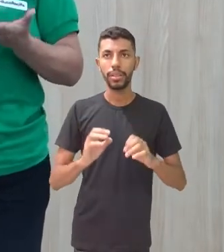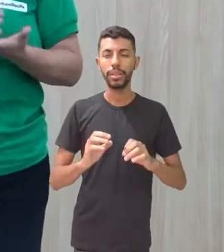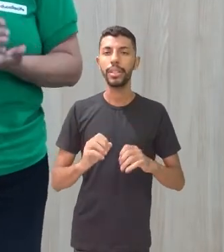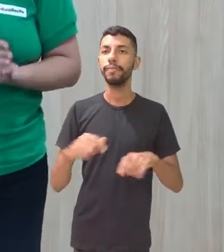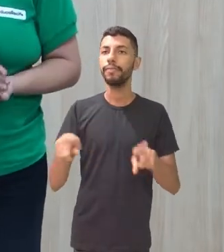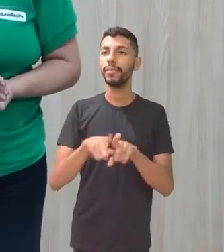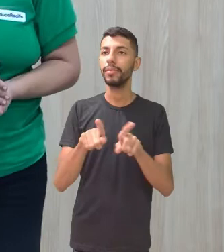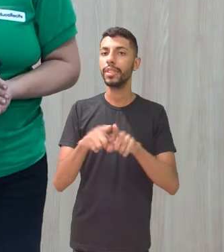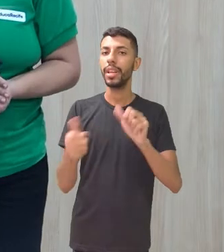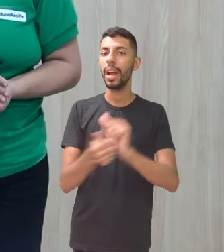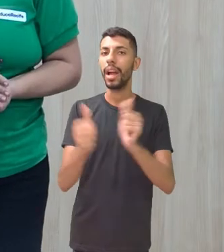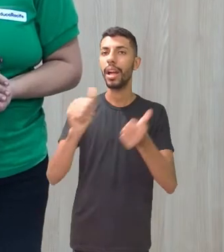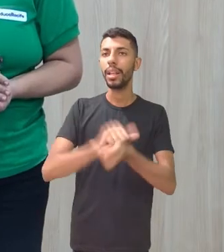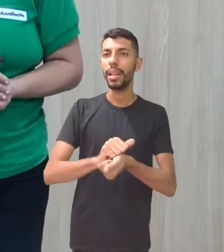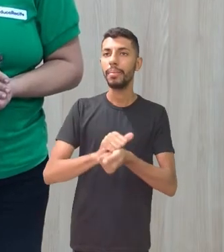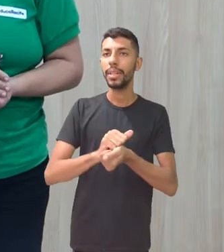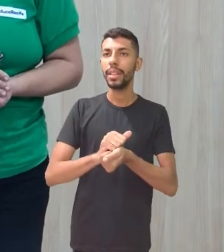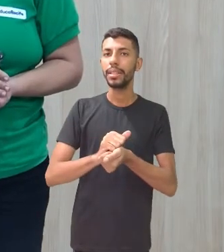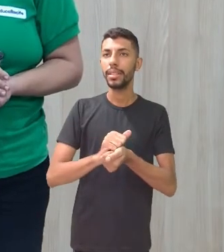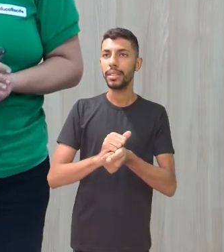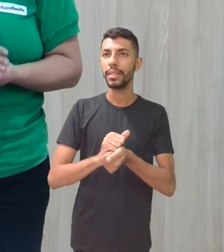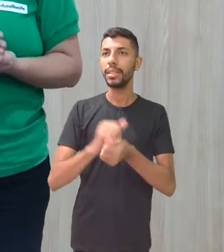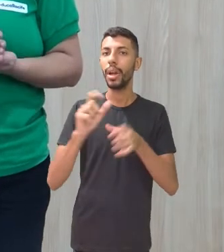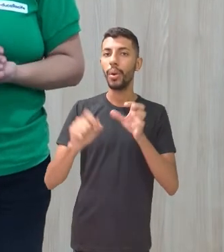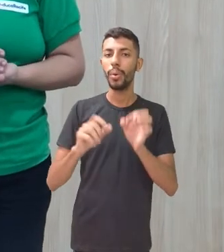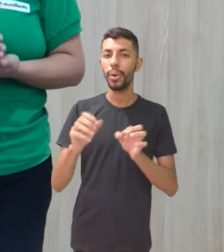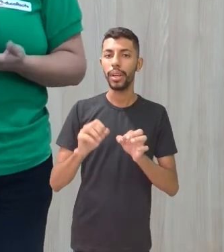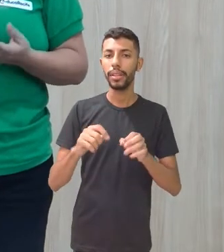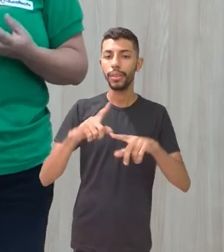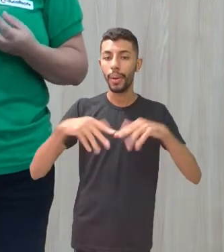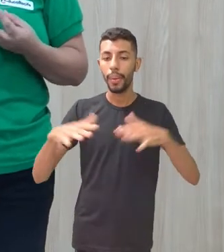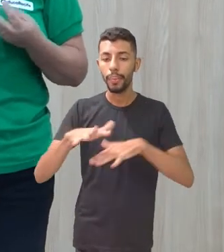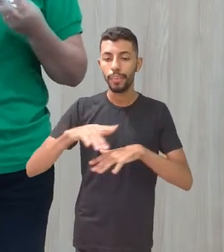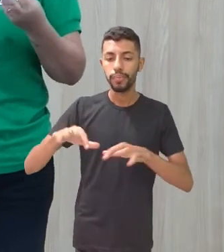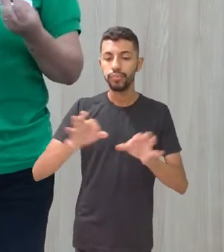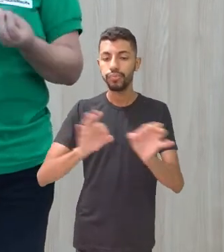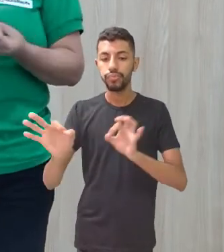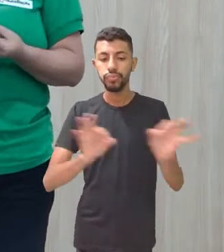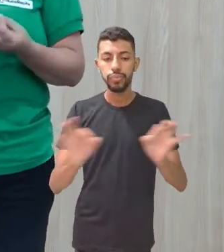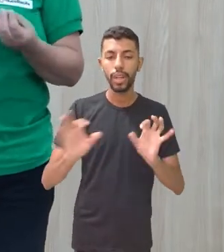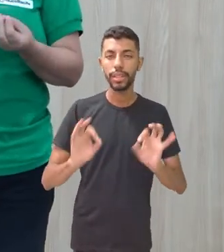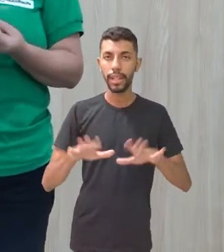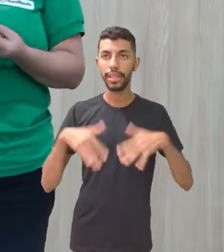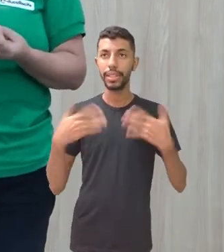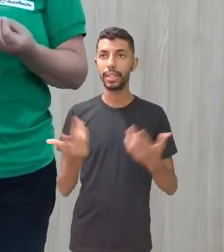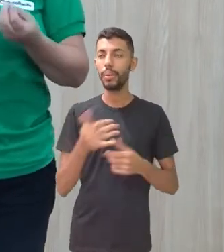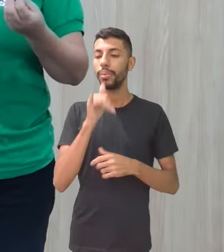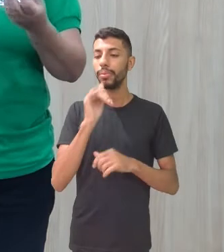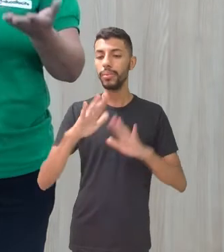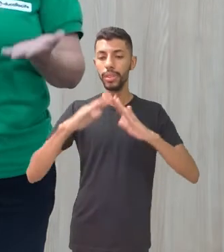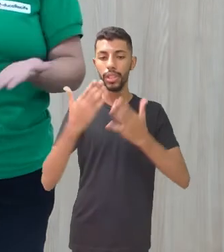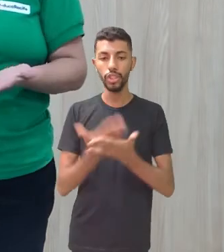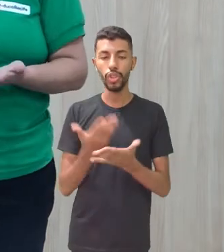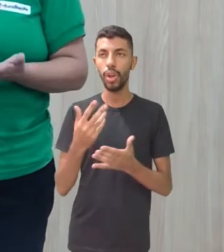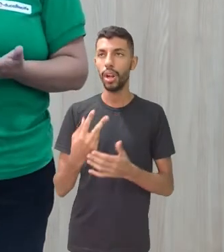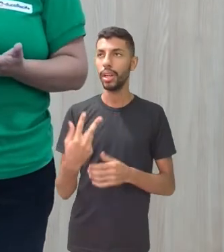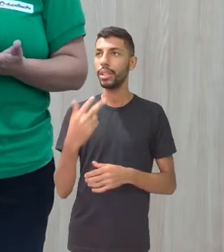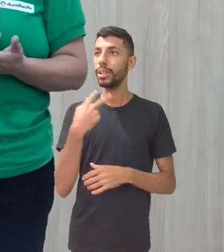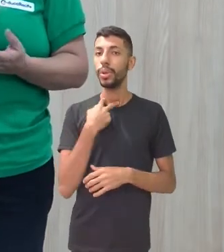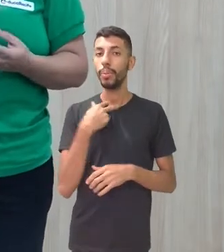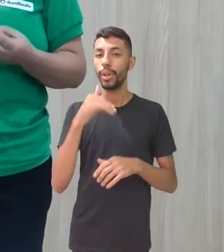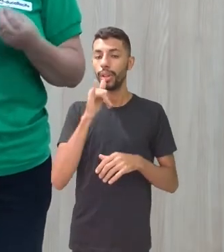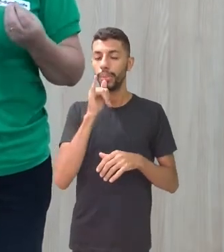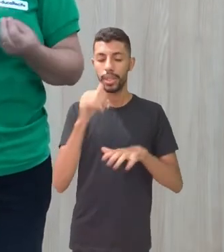adaptação também arquitetônica, não é? Essa escola, ela já não pode acontecer de degraus, como eu já